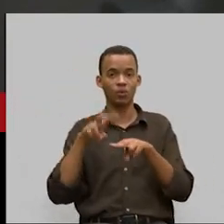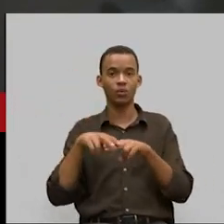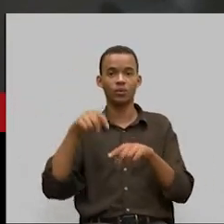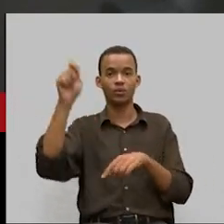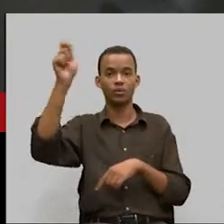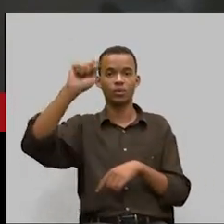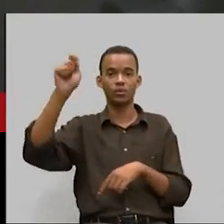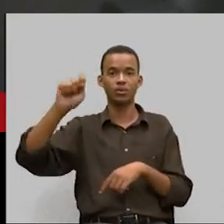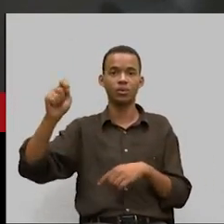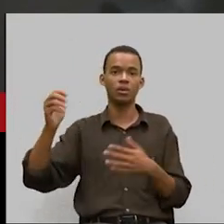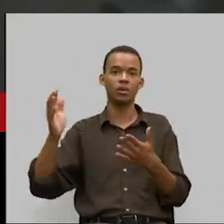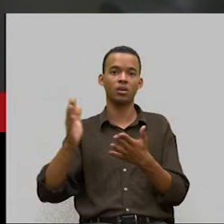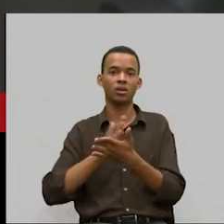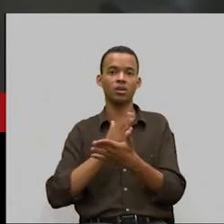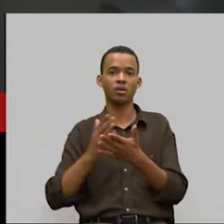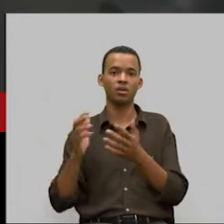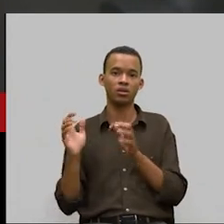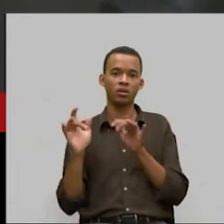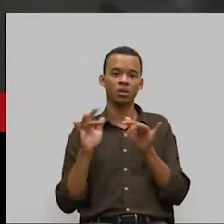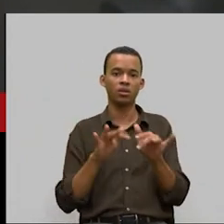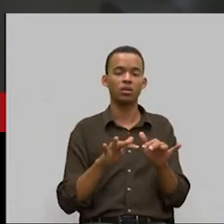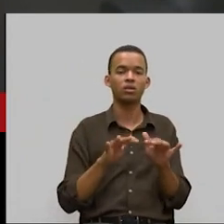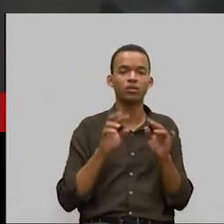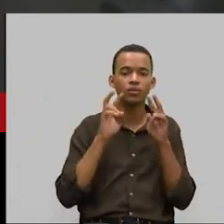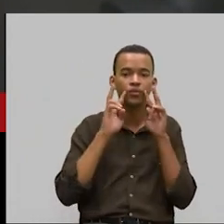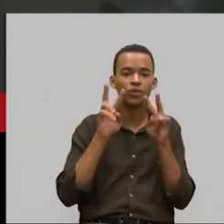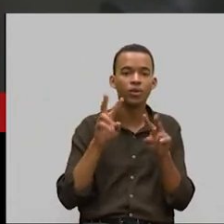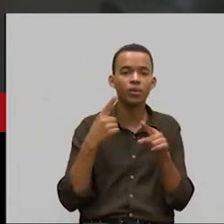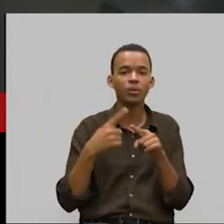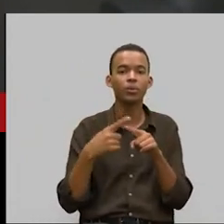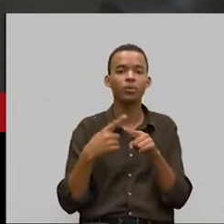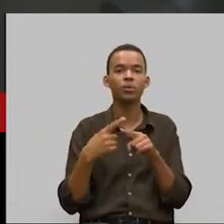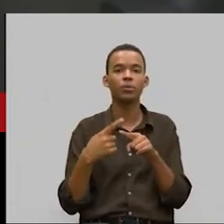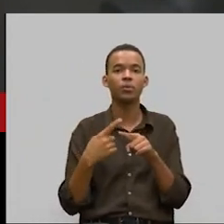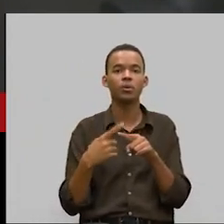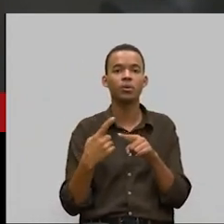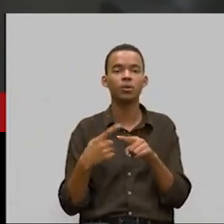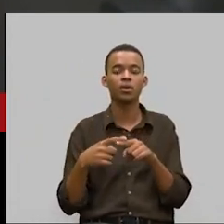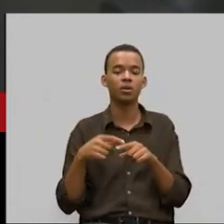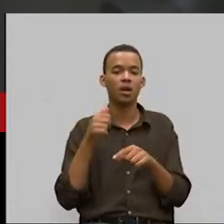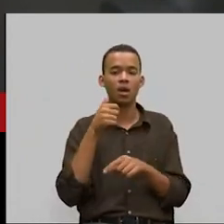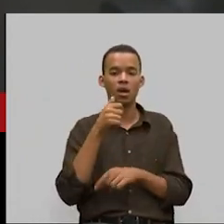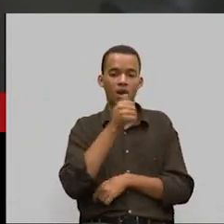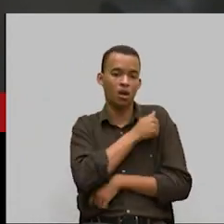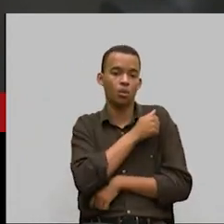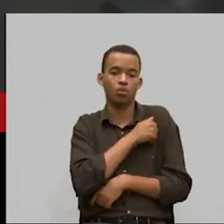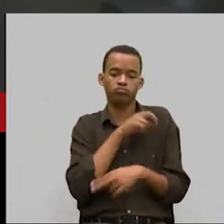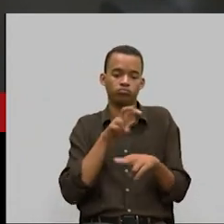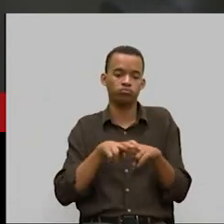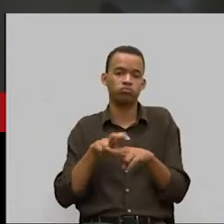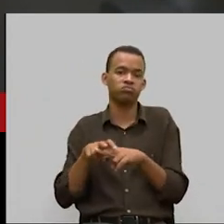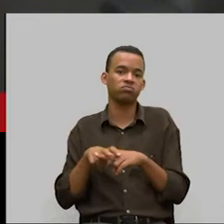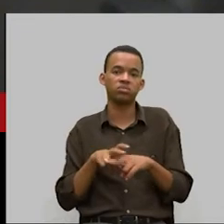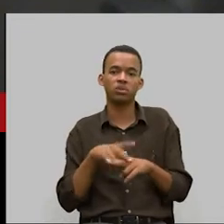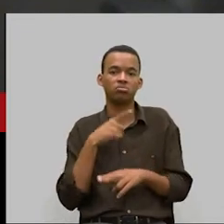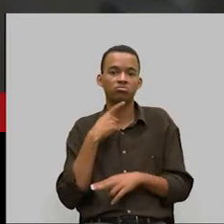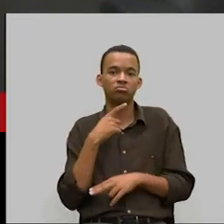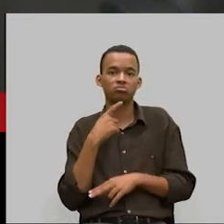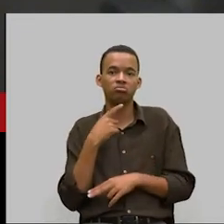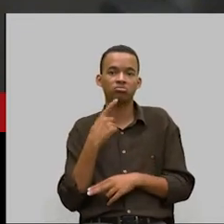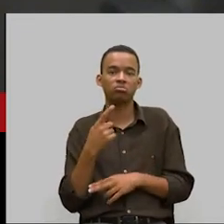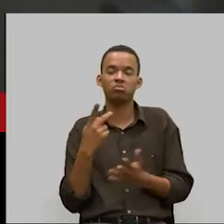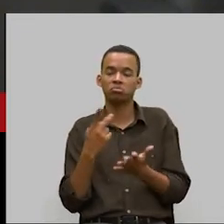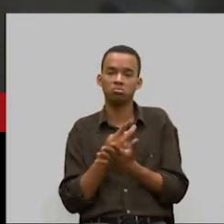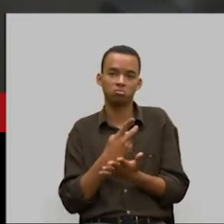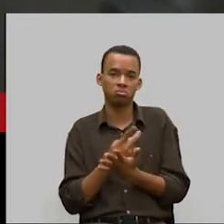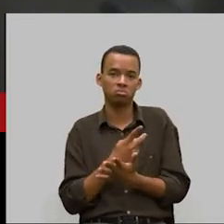crianças poder entrar e até o quadro porque a sala não cabia ela e as e as Crianças isso não isso não é multissérie